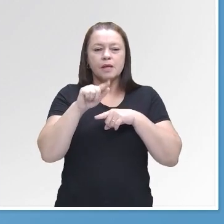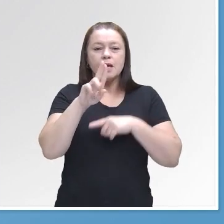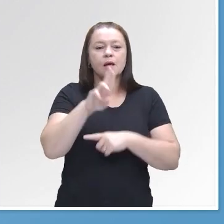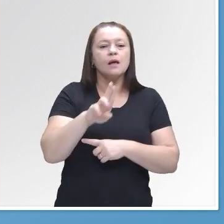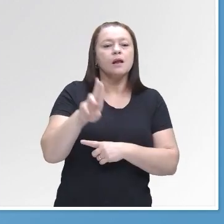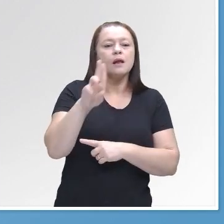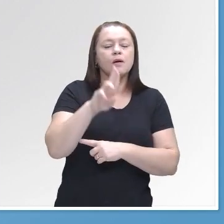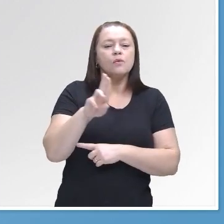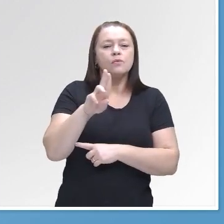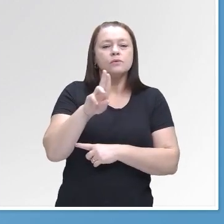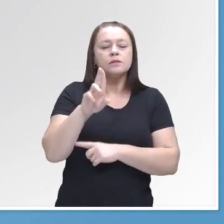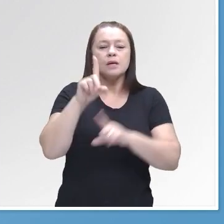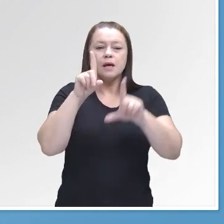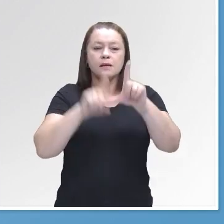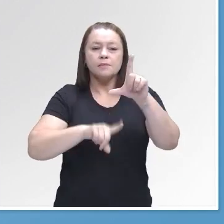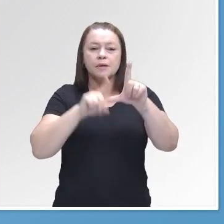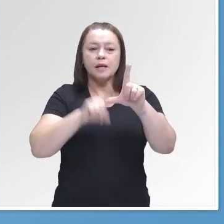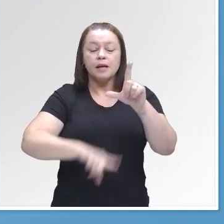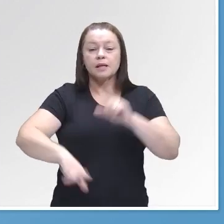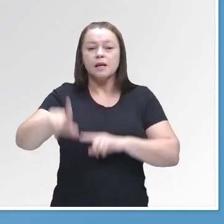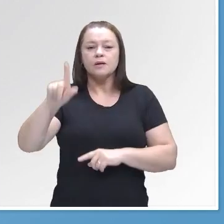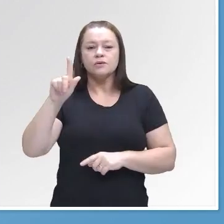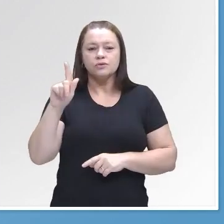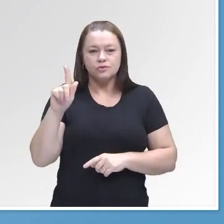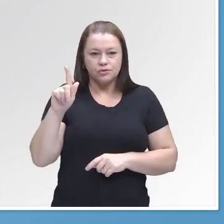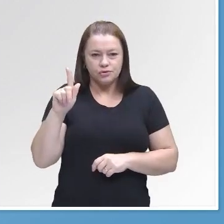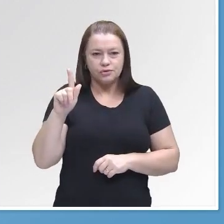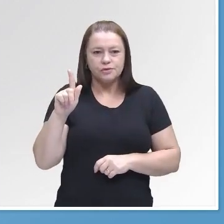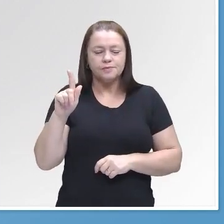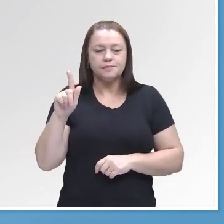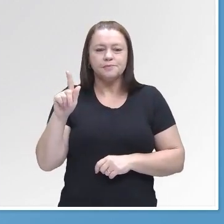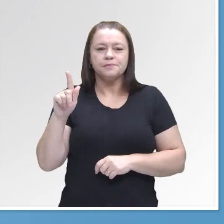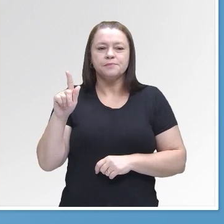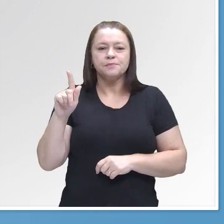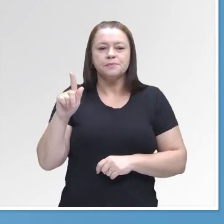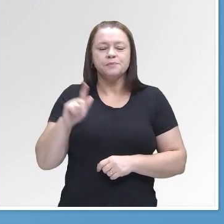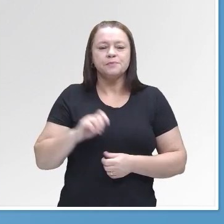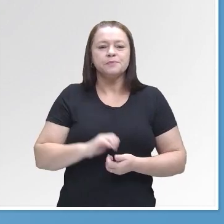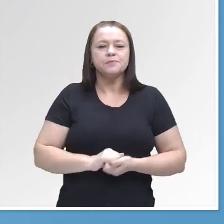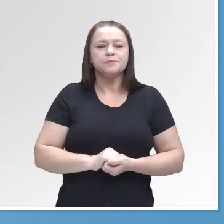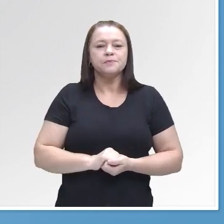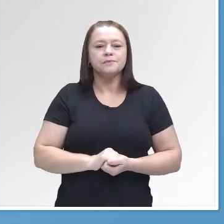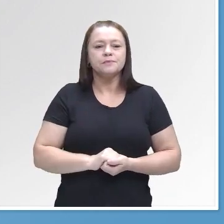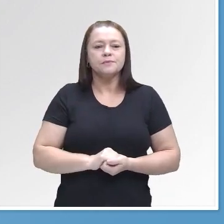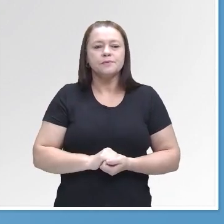sendo simbolizada pela letra G.